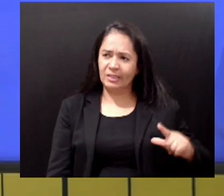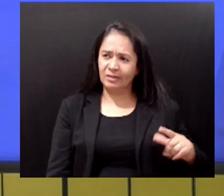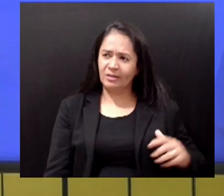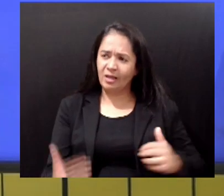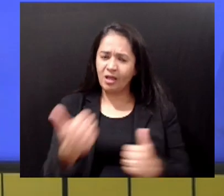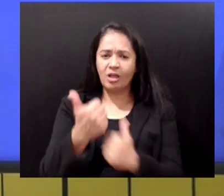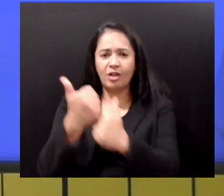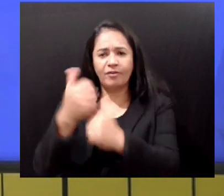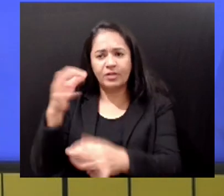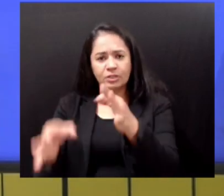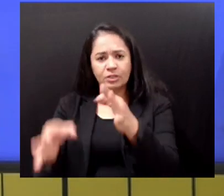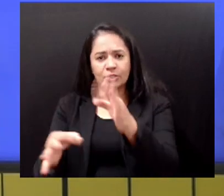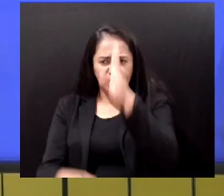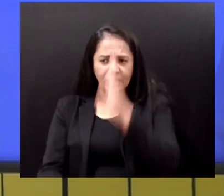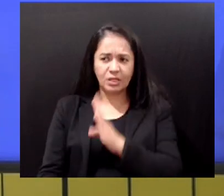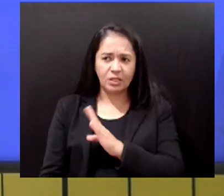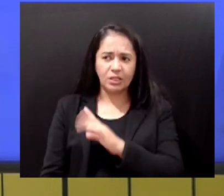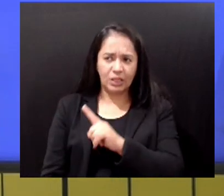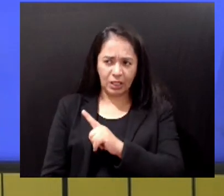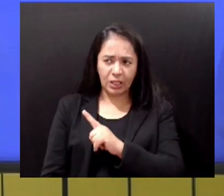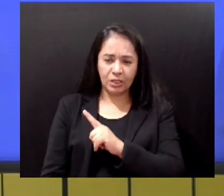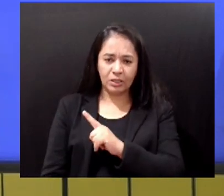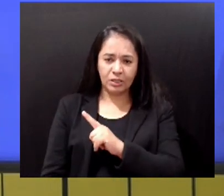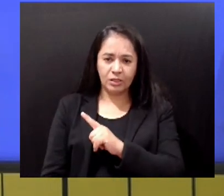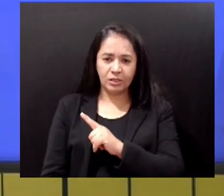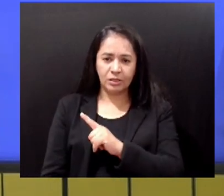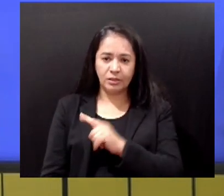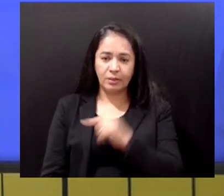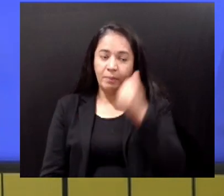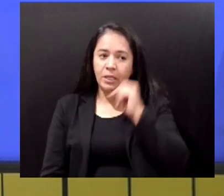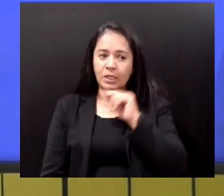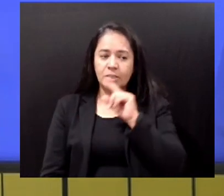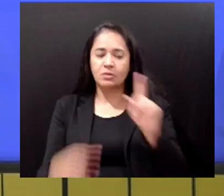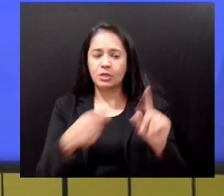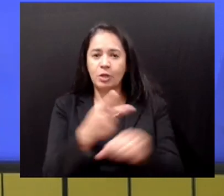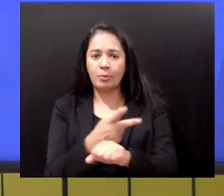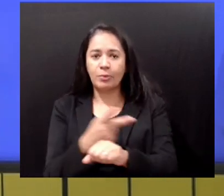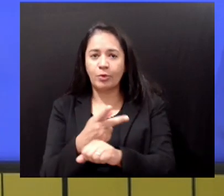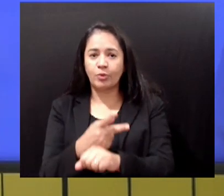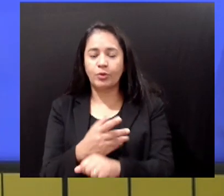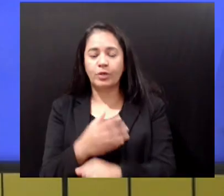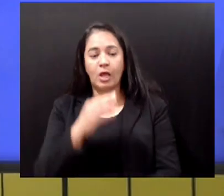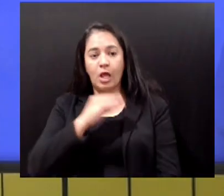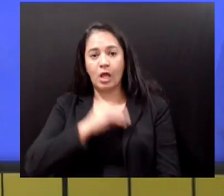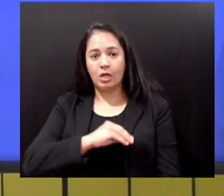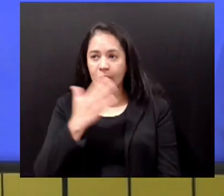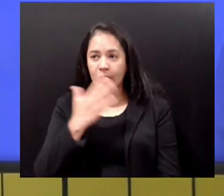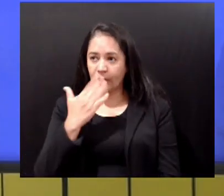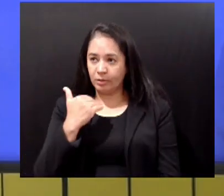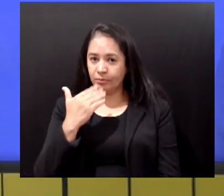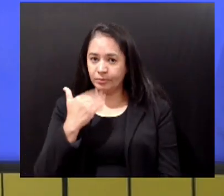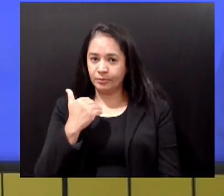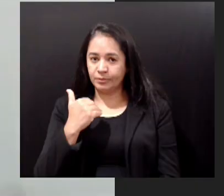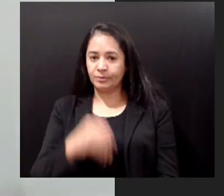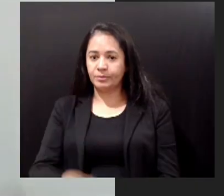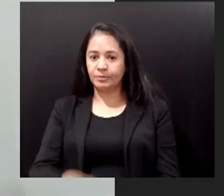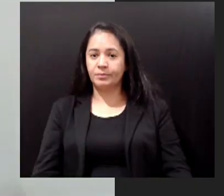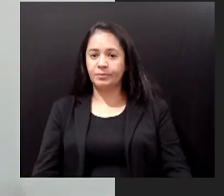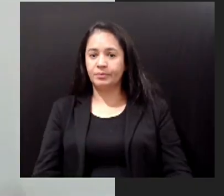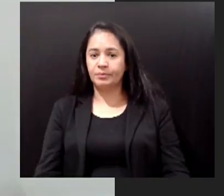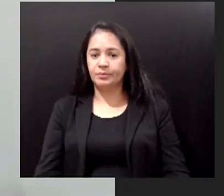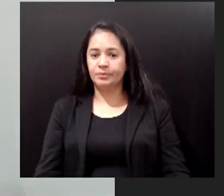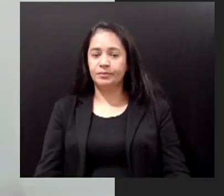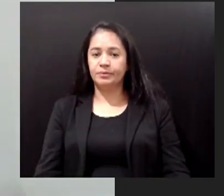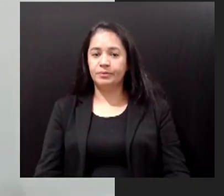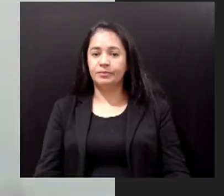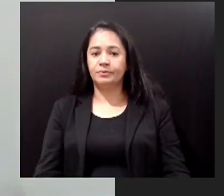jurídica gratuita para essas mães que buscam o auxílio aí referente à pensão alimentícia?